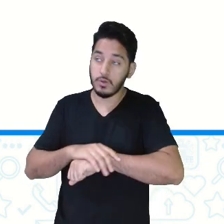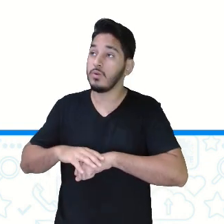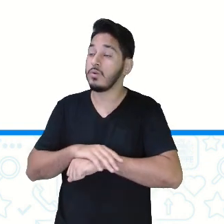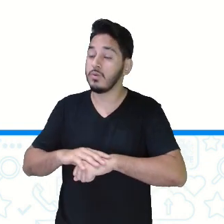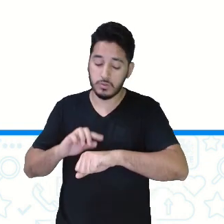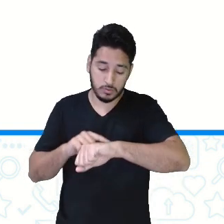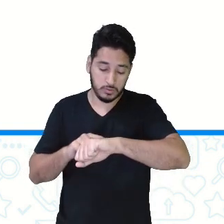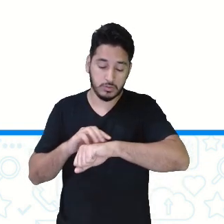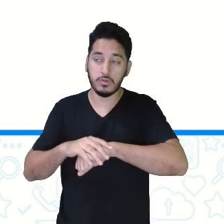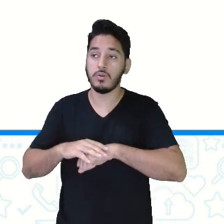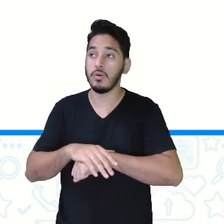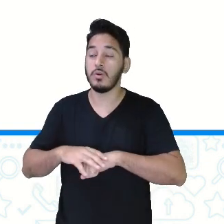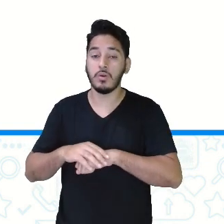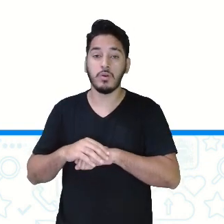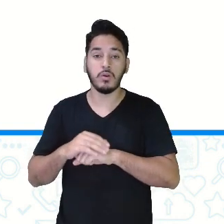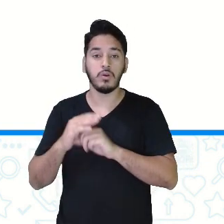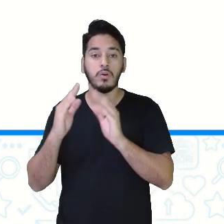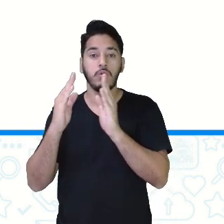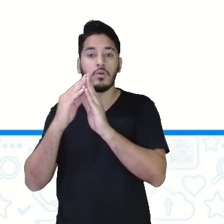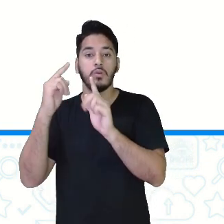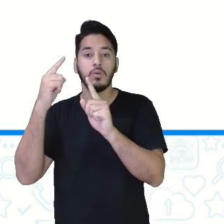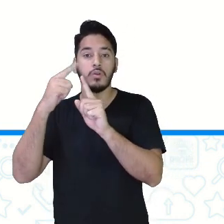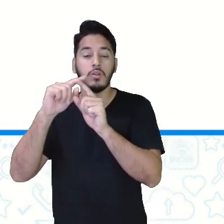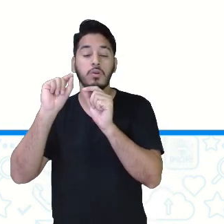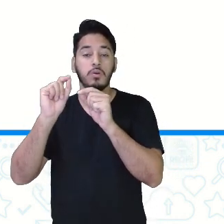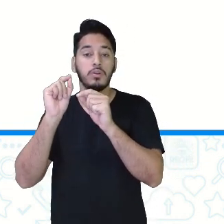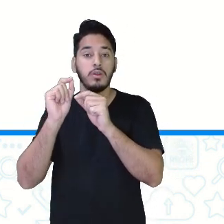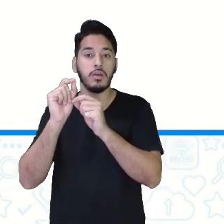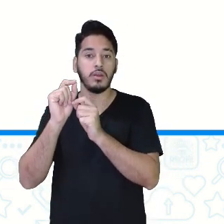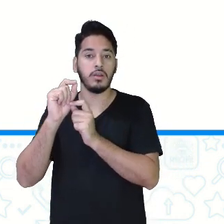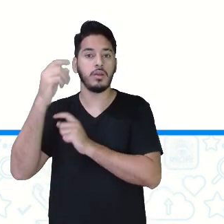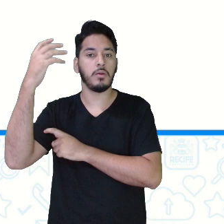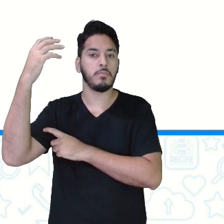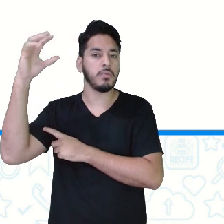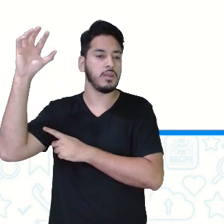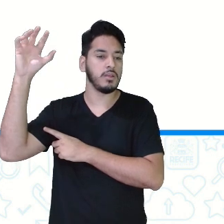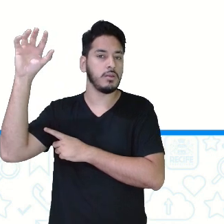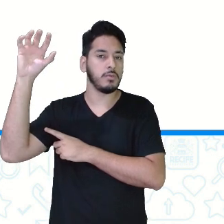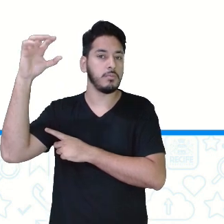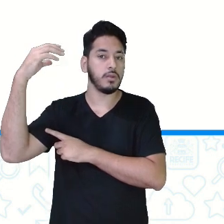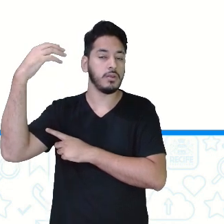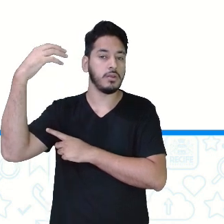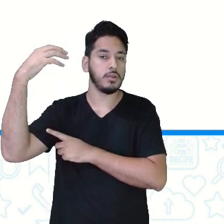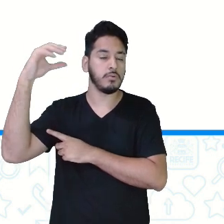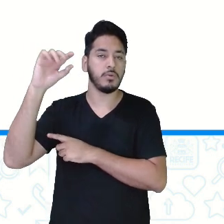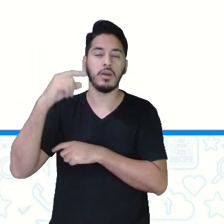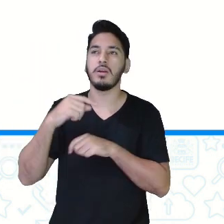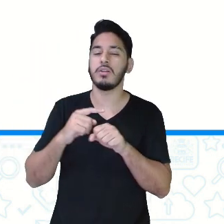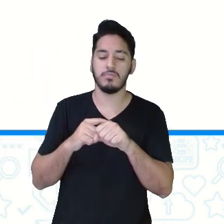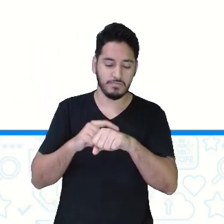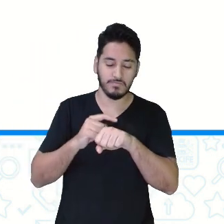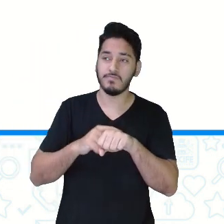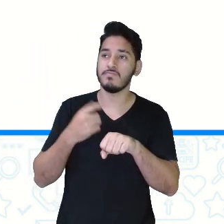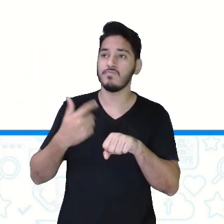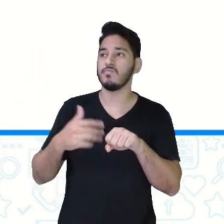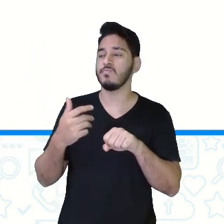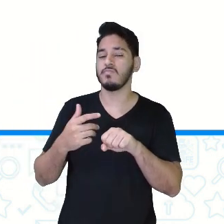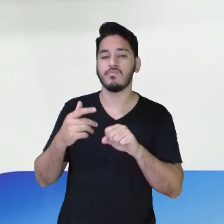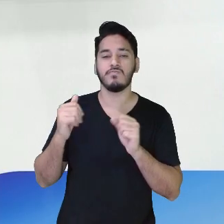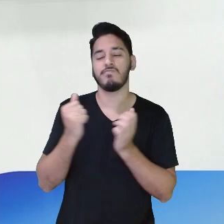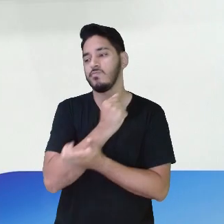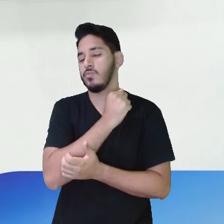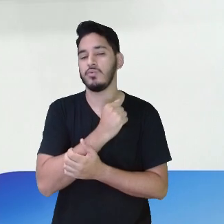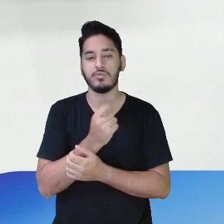quando o relógio da matriz bateu 12 badaladas, Leôncio aceitou com tristeza que ela não